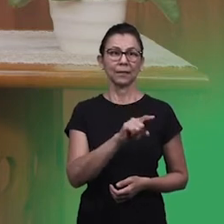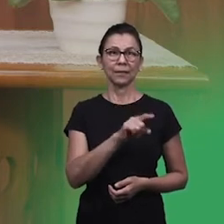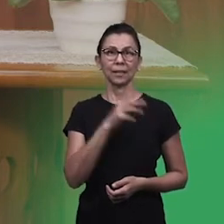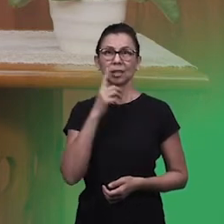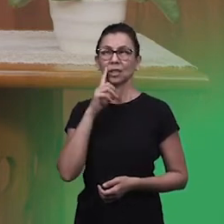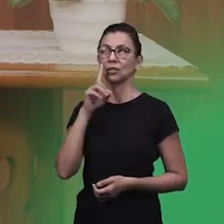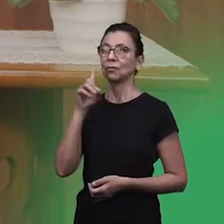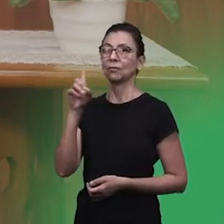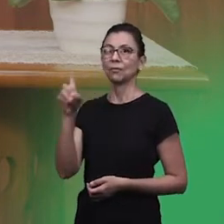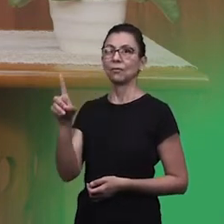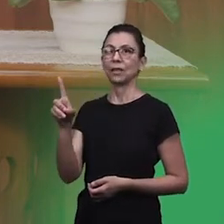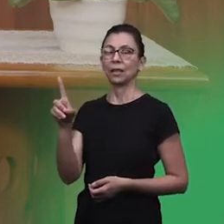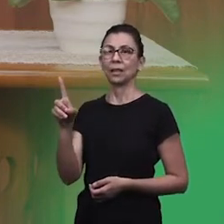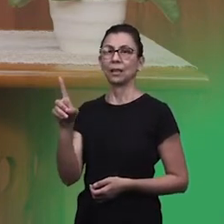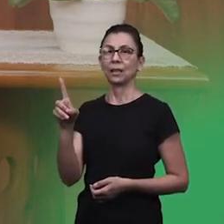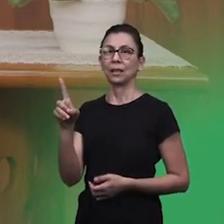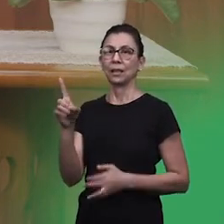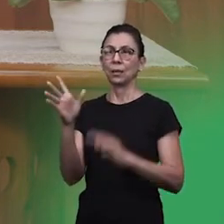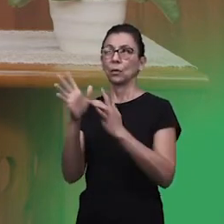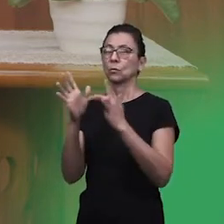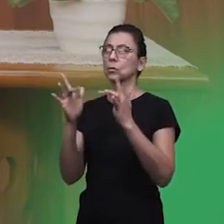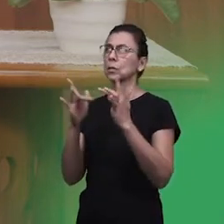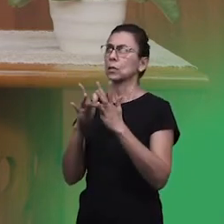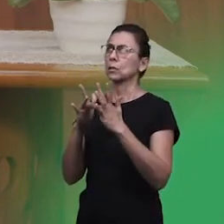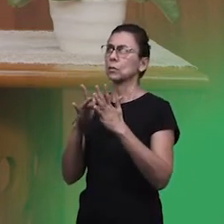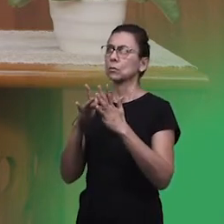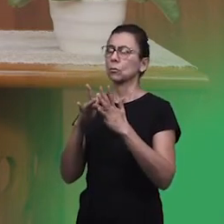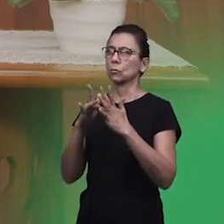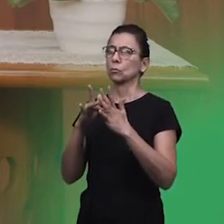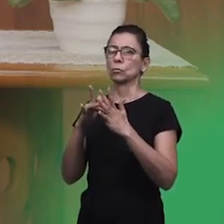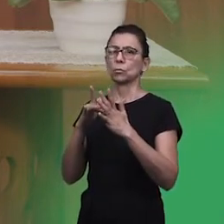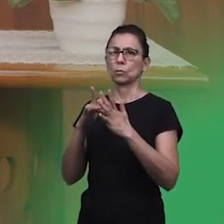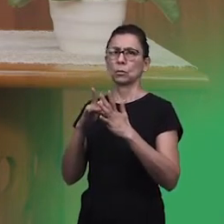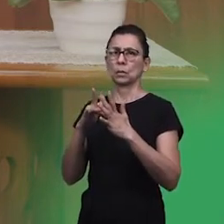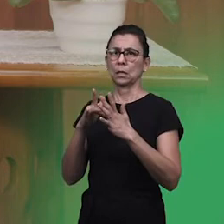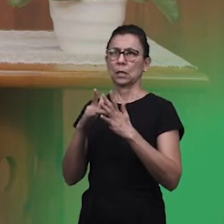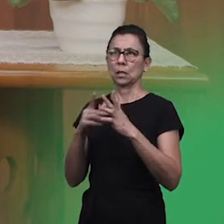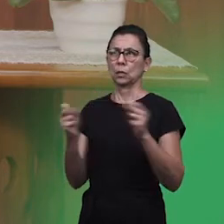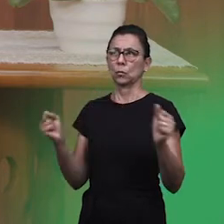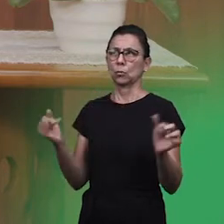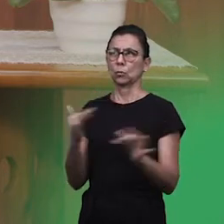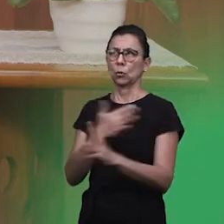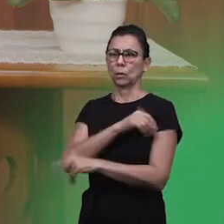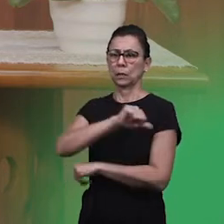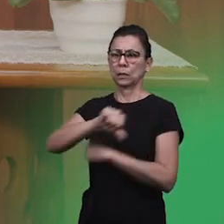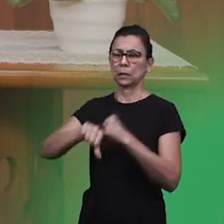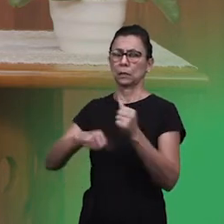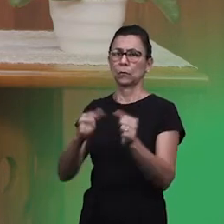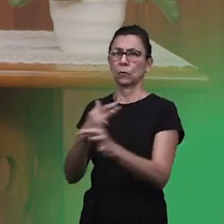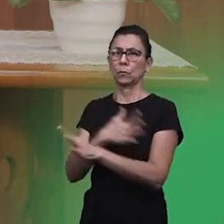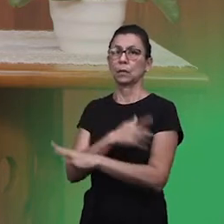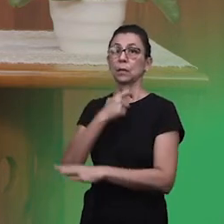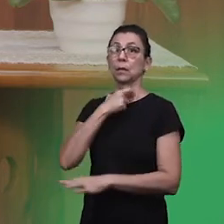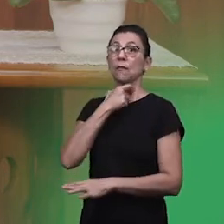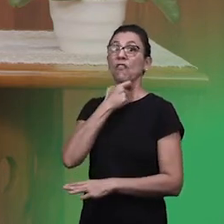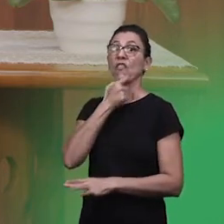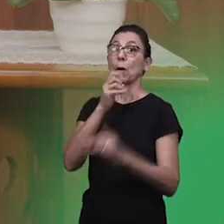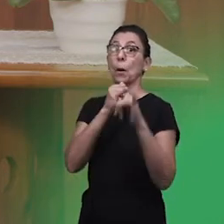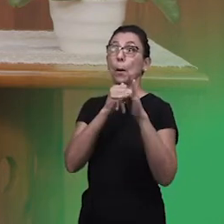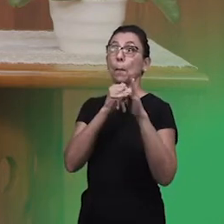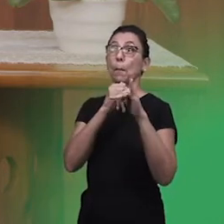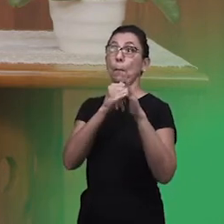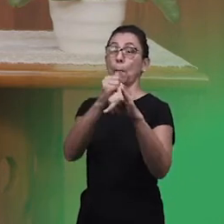Jesus glorificado. Aquela palavra, aquela voz de trombeta, era um alerta para João de